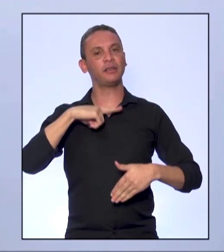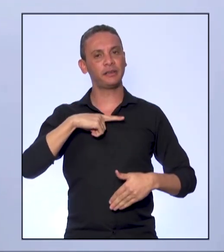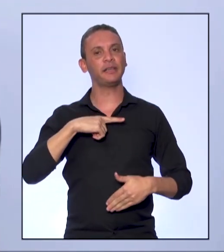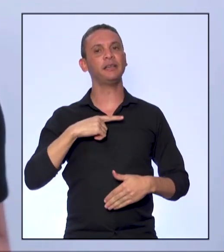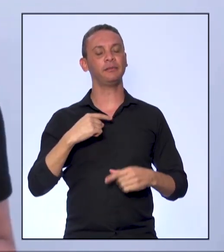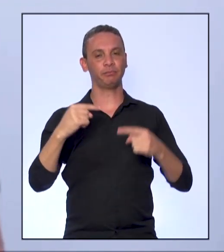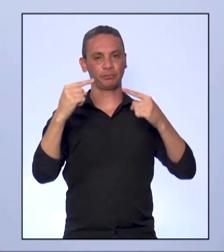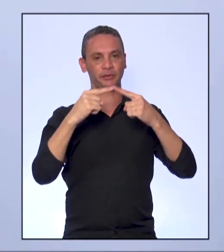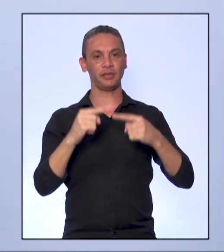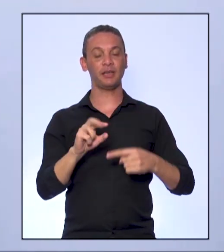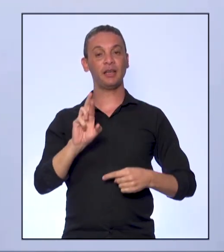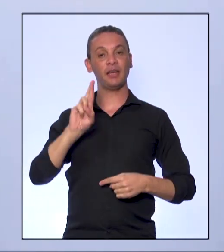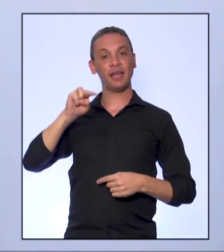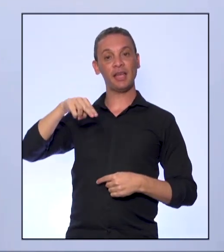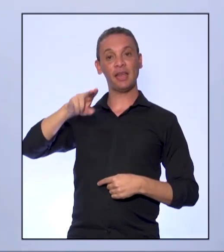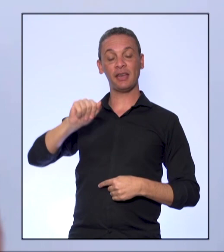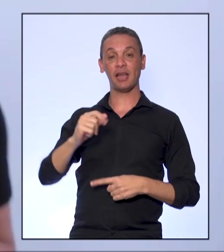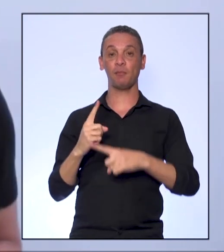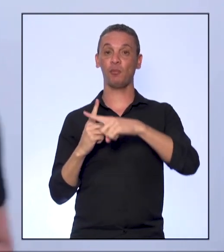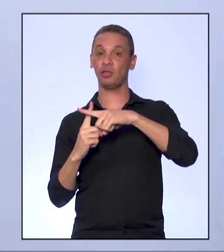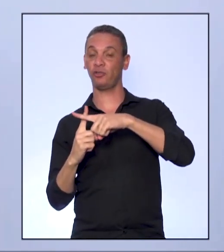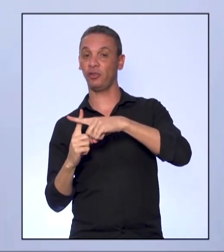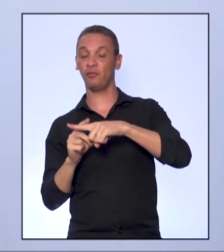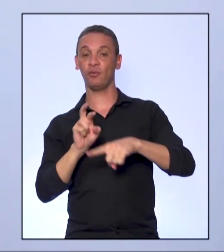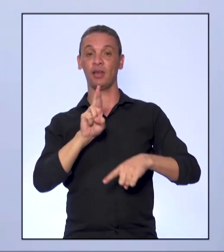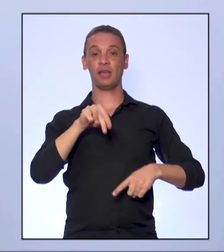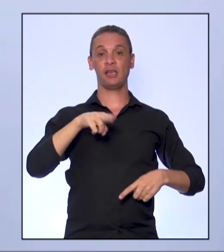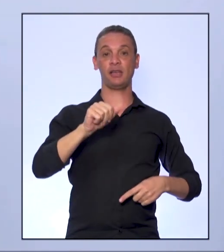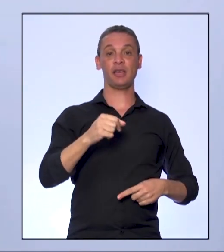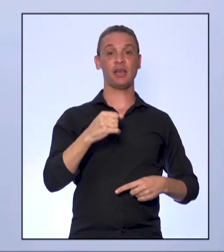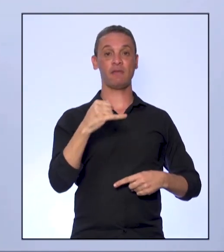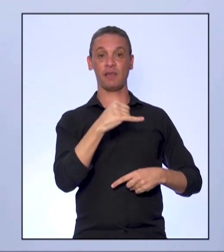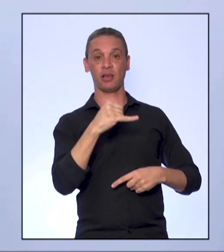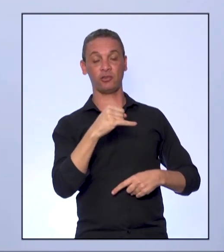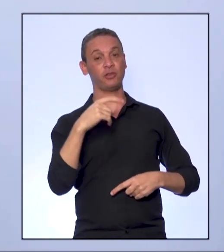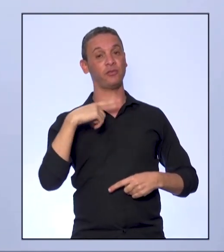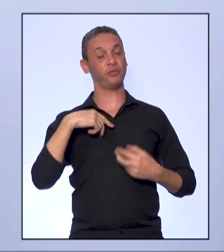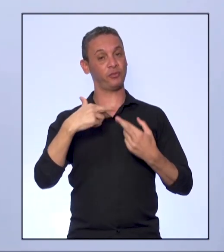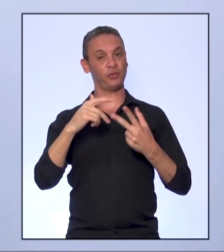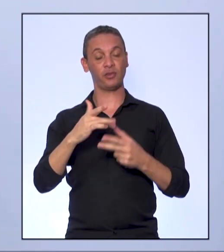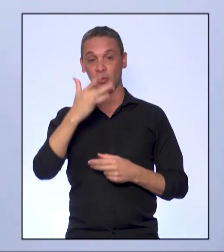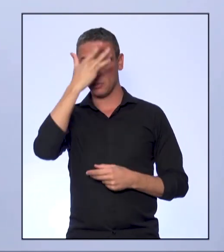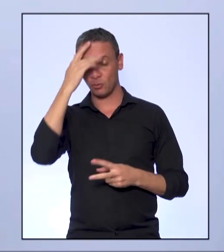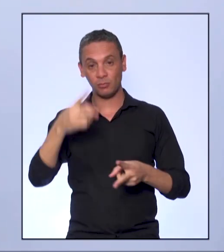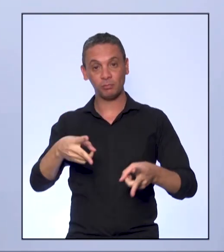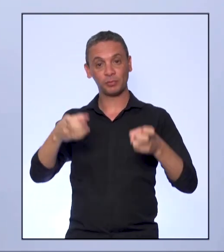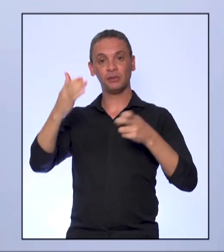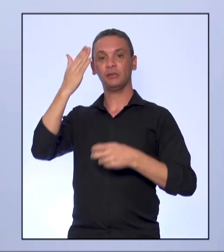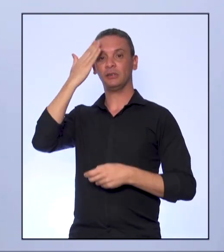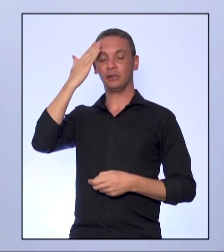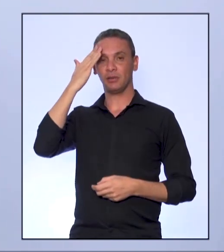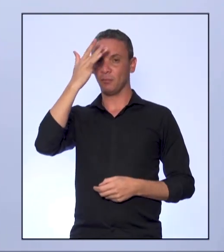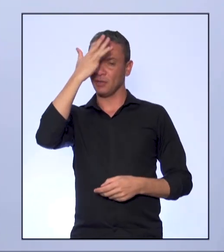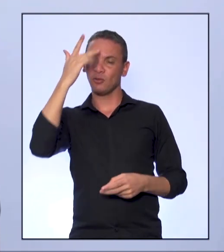RNA positivo para RNA negativo, e muita gente tinha que saber isso, tá? E muita gente está comentando,